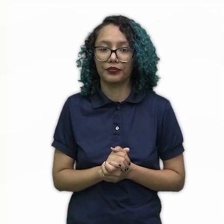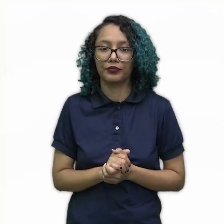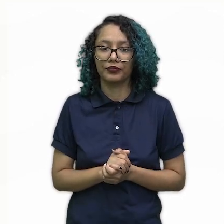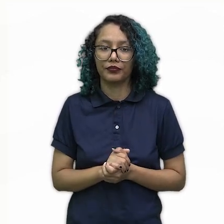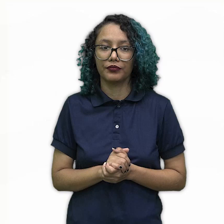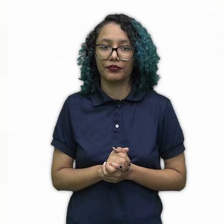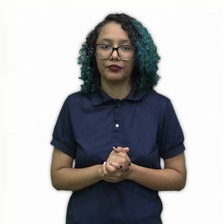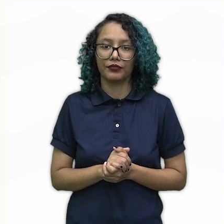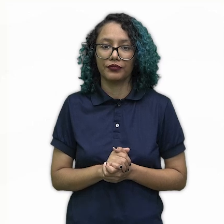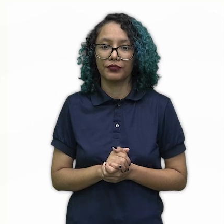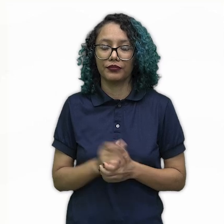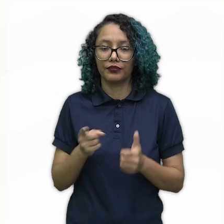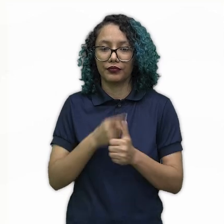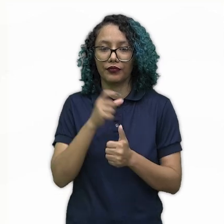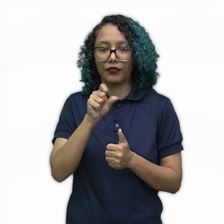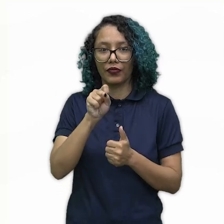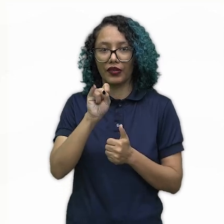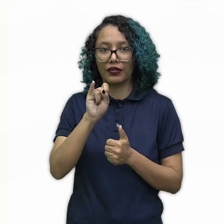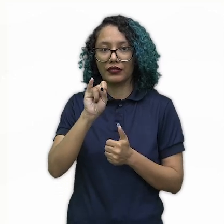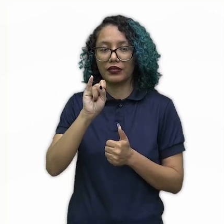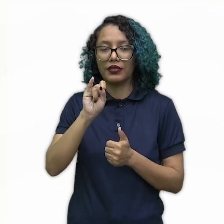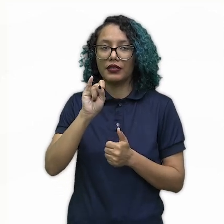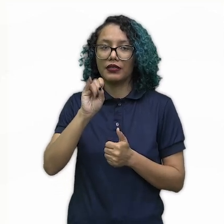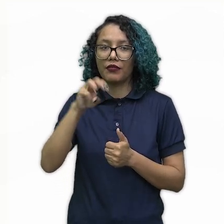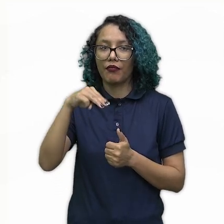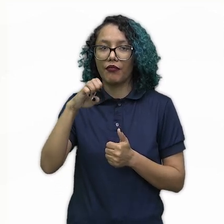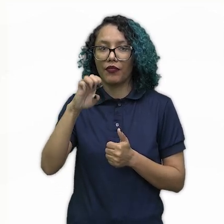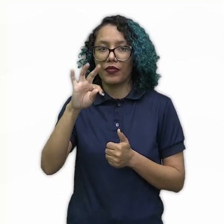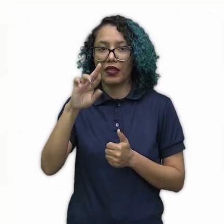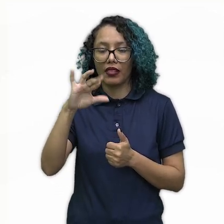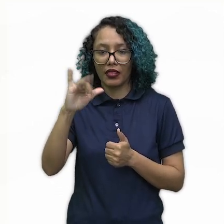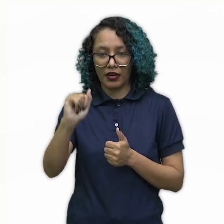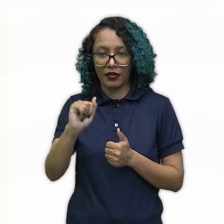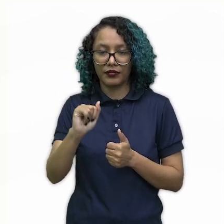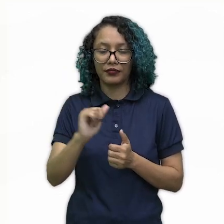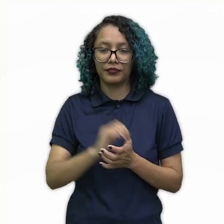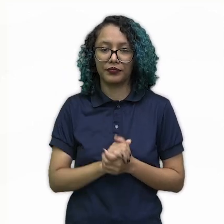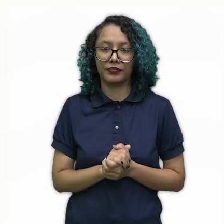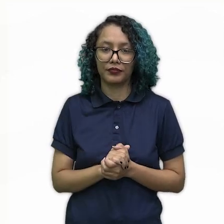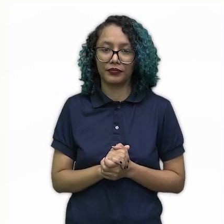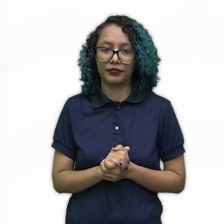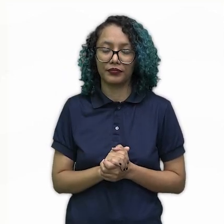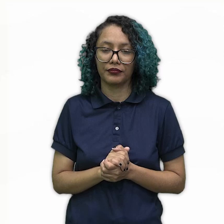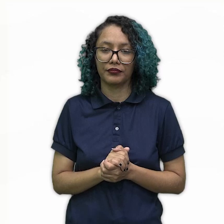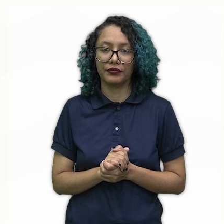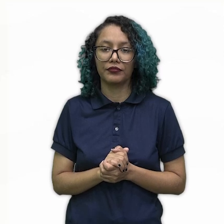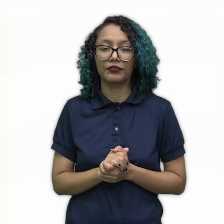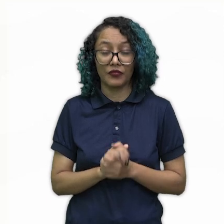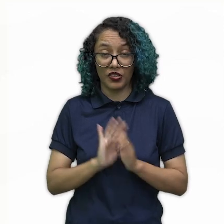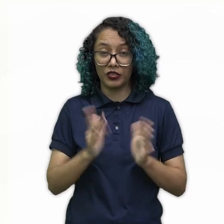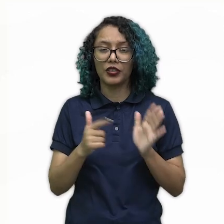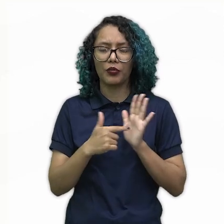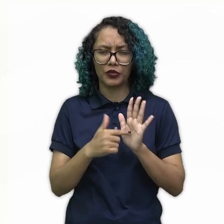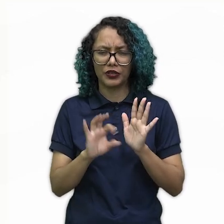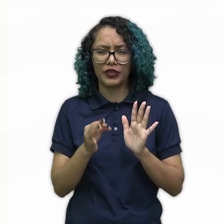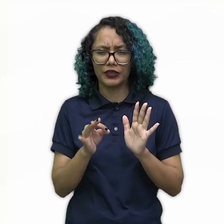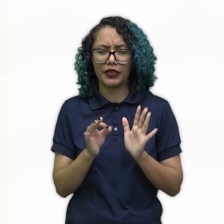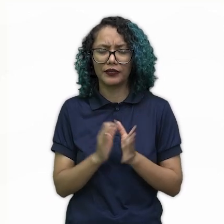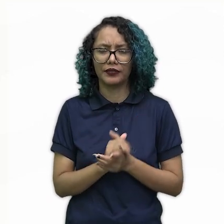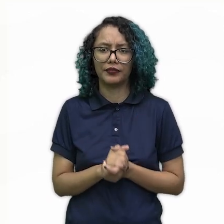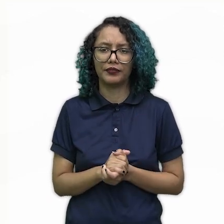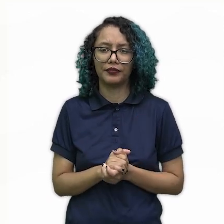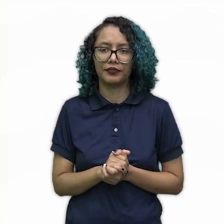esfera? Simetria, ok? Aquilo que é o que a gente acabou de ver,